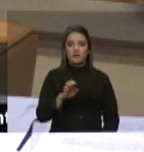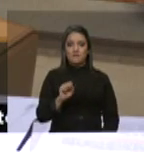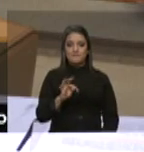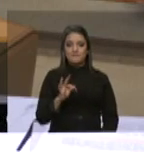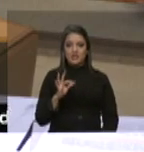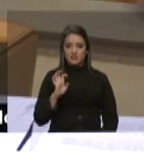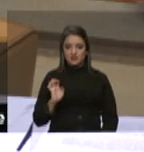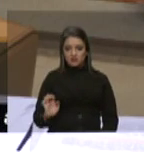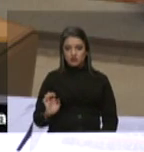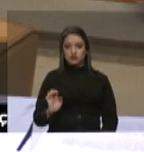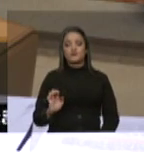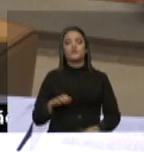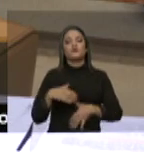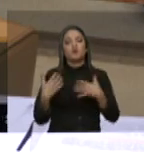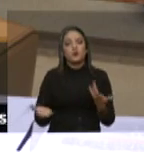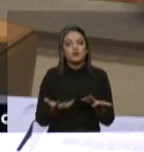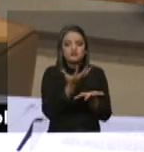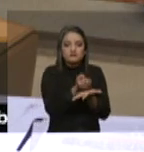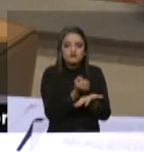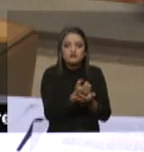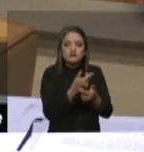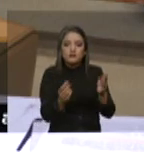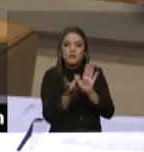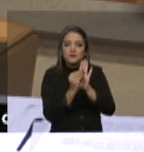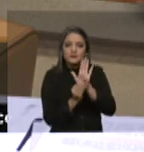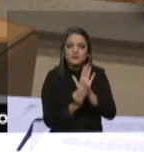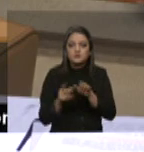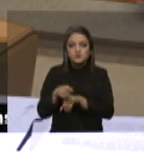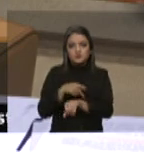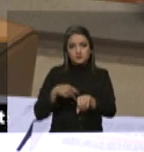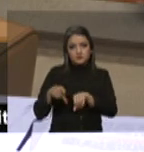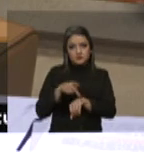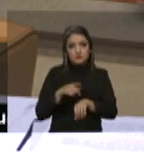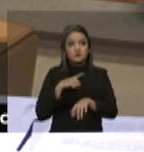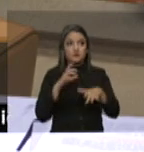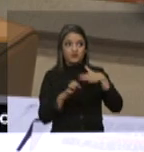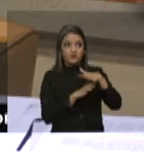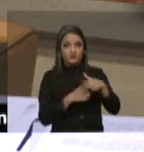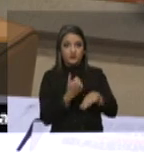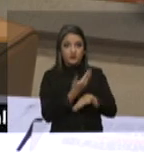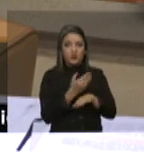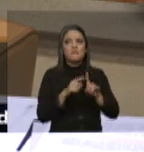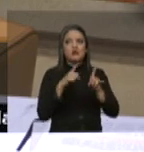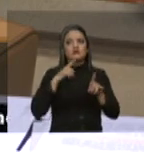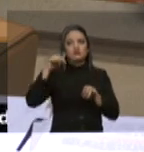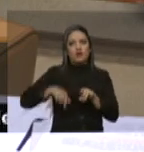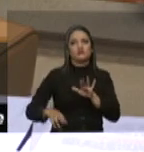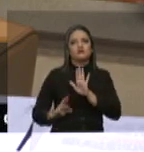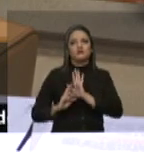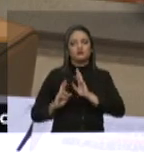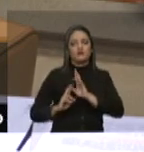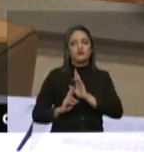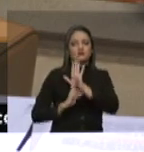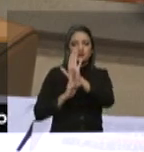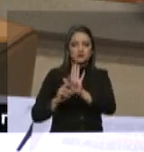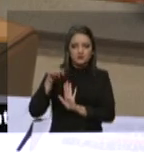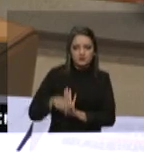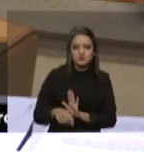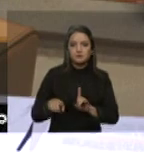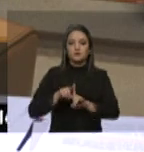coleta e tratamento de dados no país e possa o controle da idade por empresa com representação no Brasil e de crimes cometidos por indivíduos